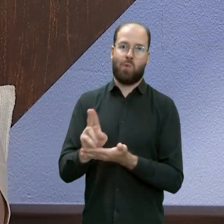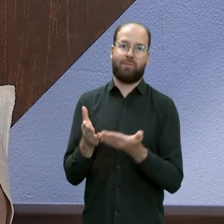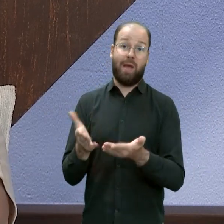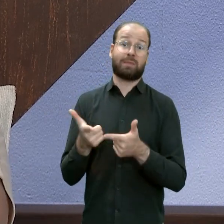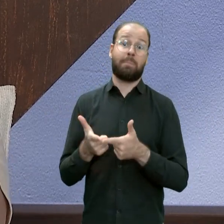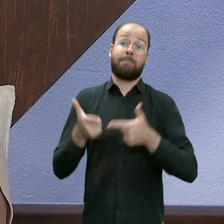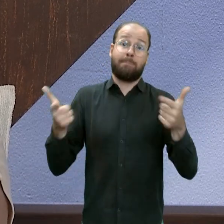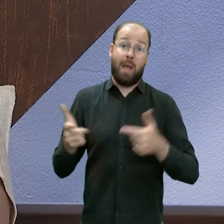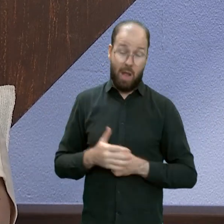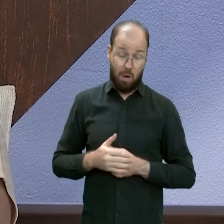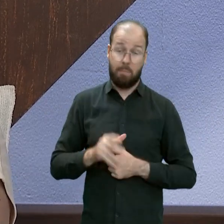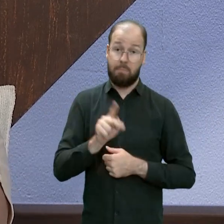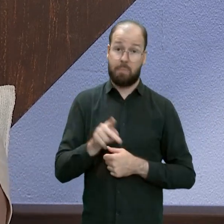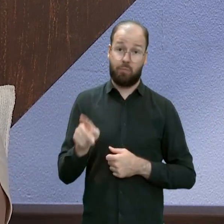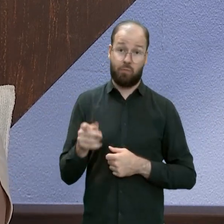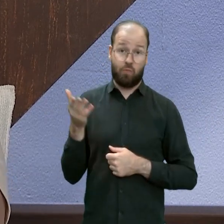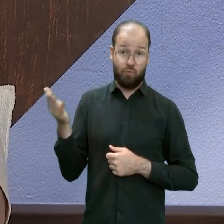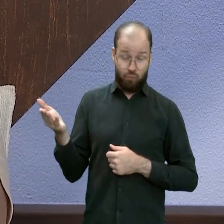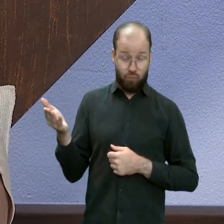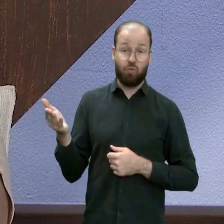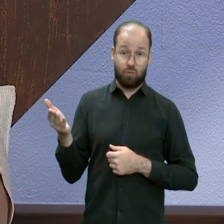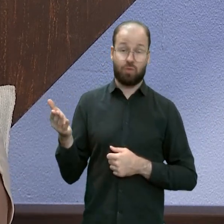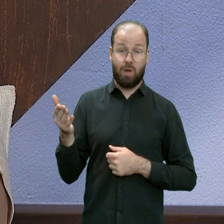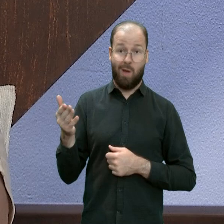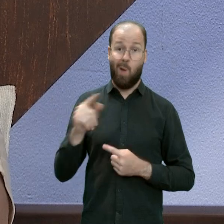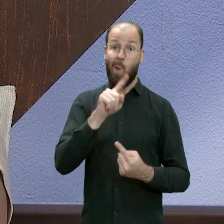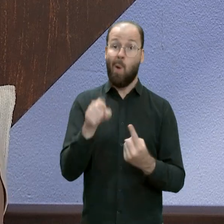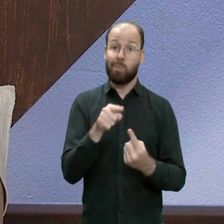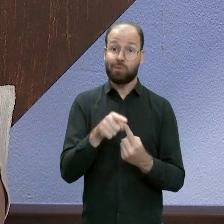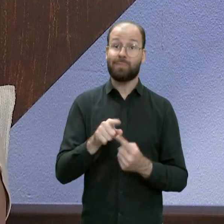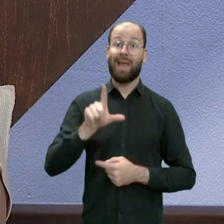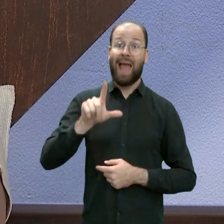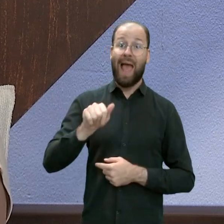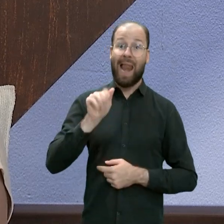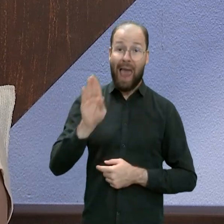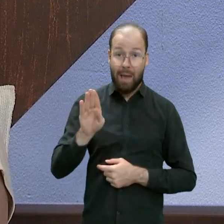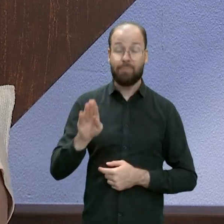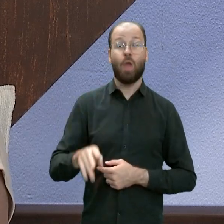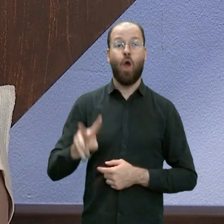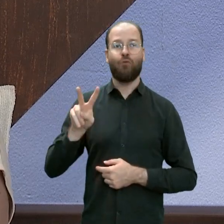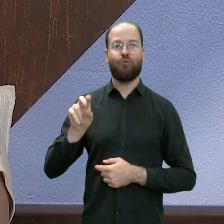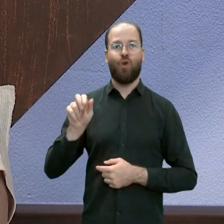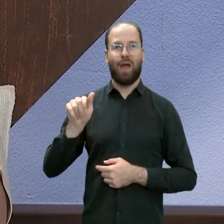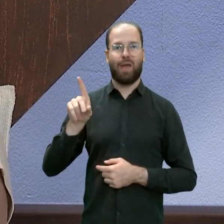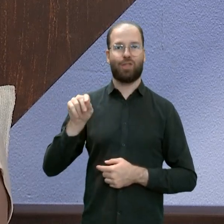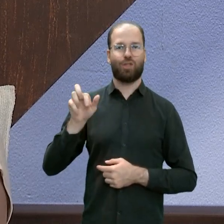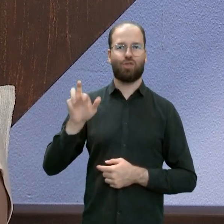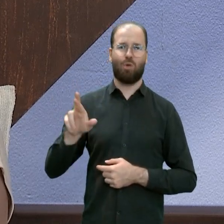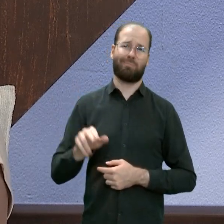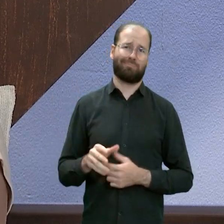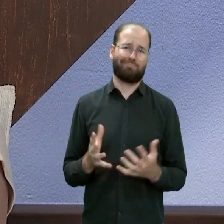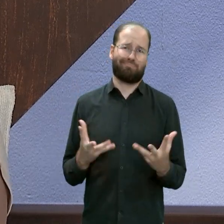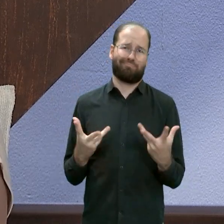assim, professor, essa ideia do laboratório voador é uma coisa excepcional, excelente, porque é